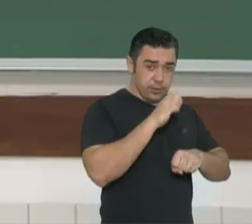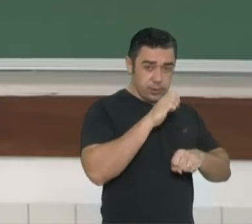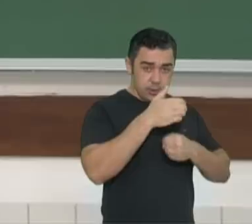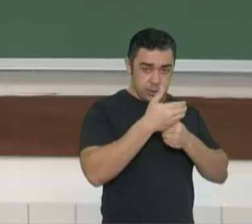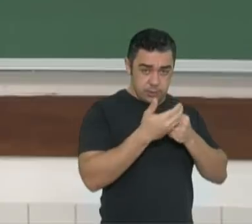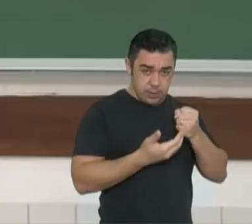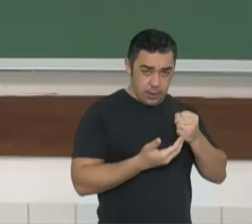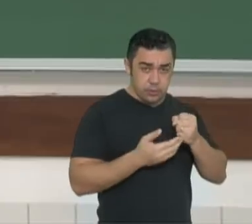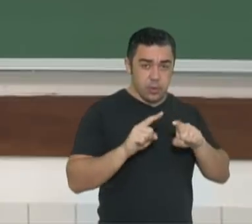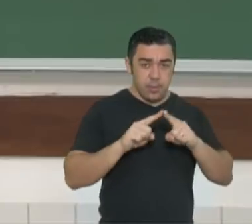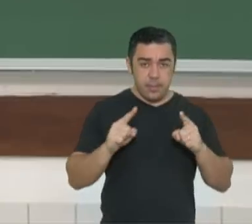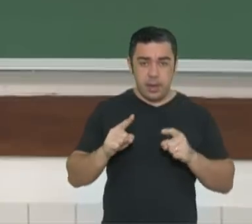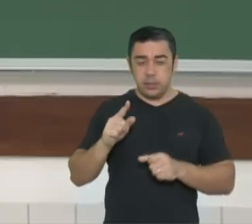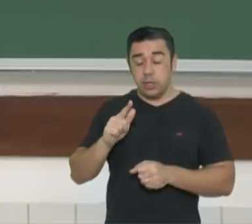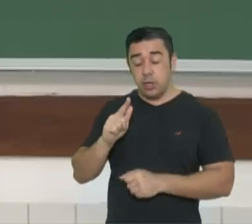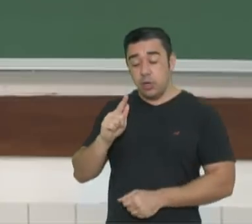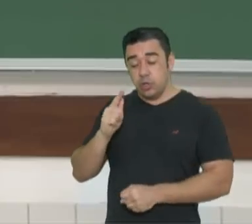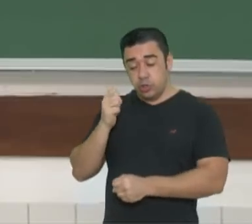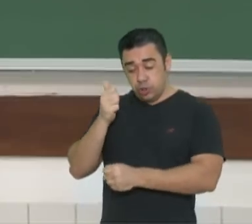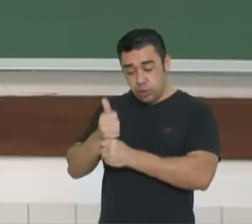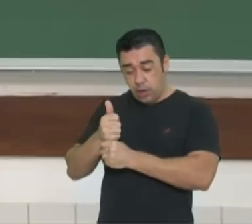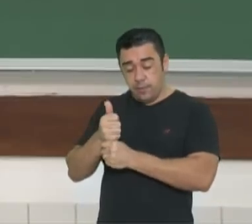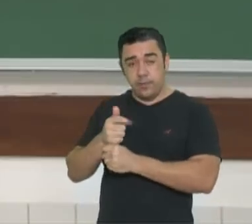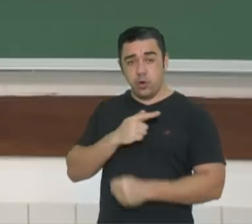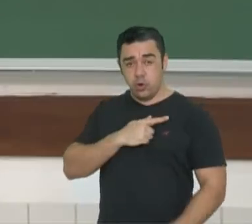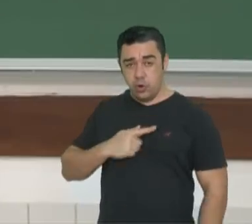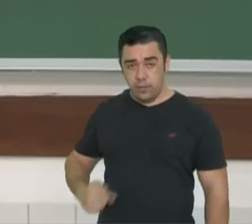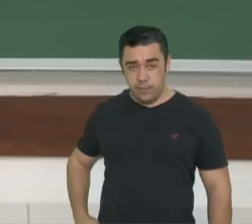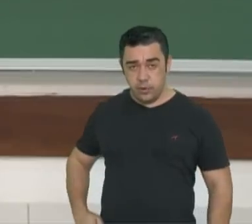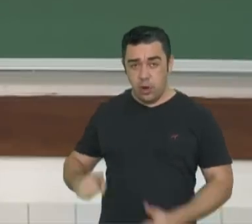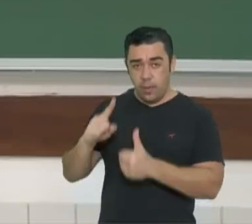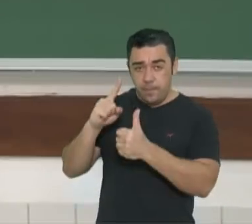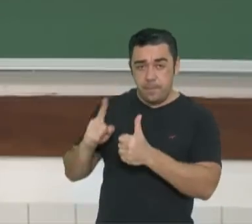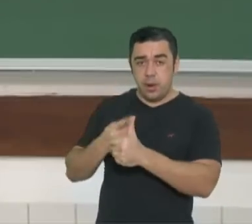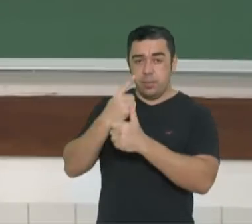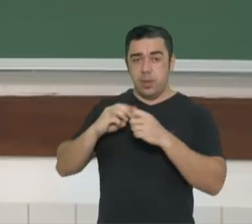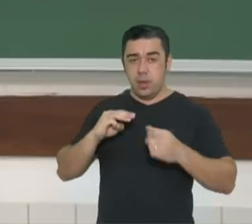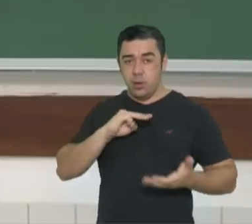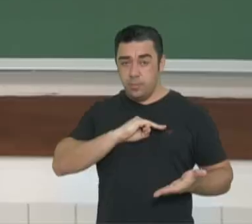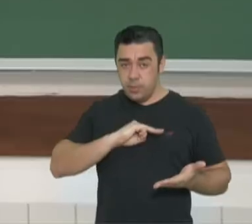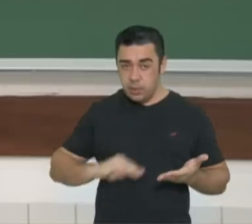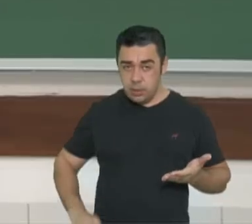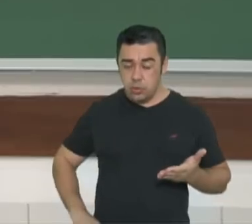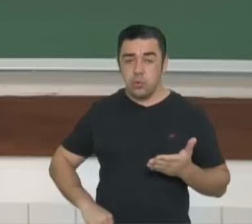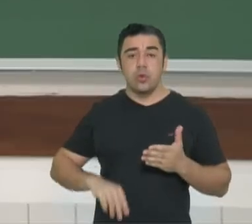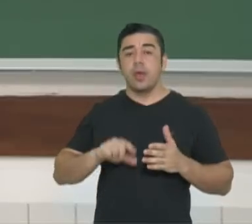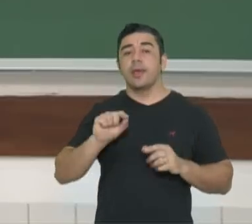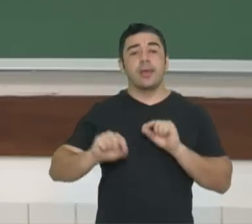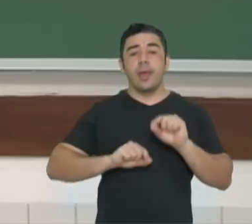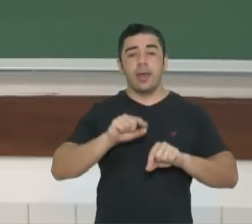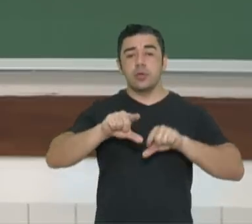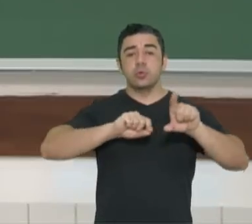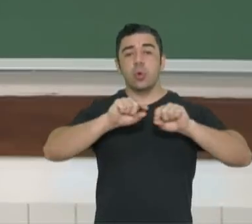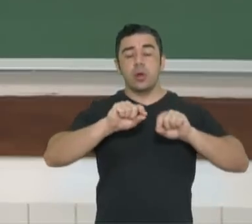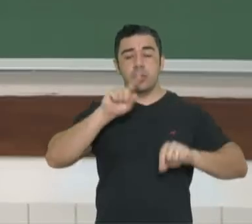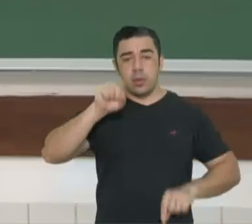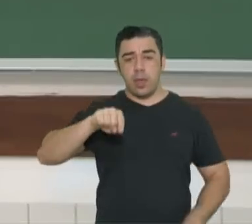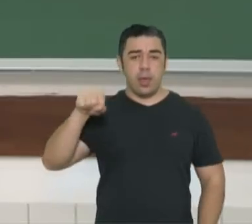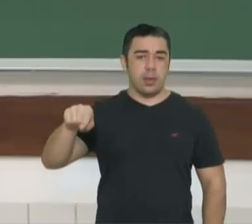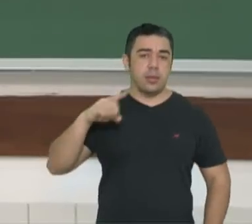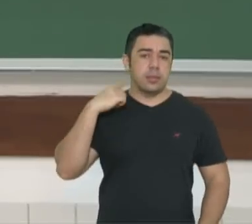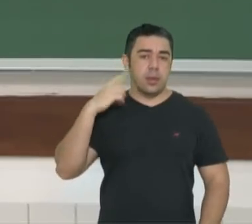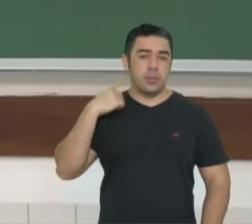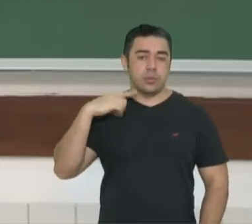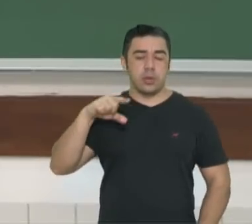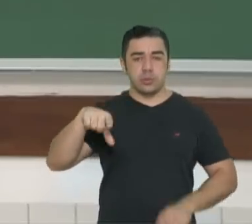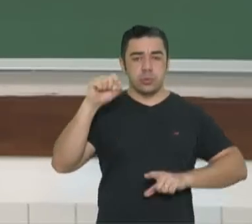chefe de governo é o primeiro-ministro escolhido entre os deputados. Então ele é o chefe do governo,